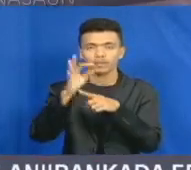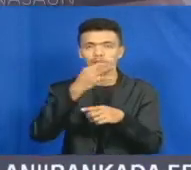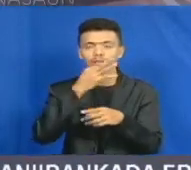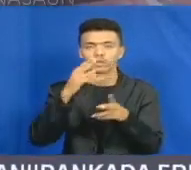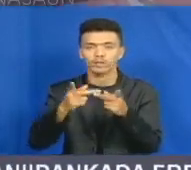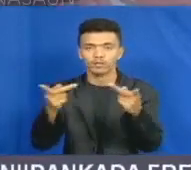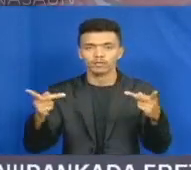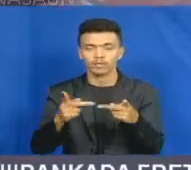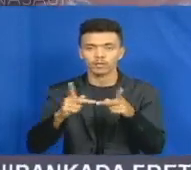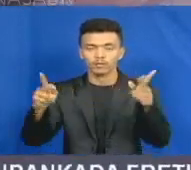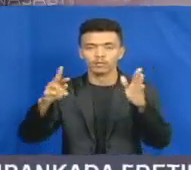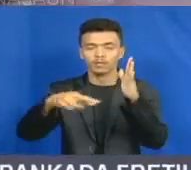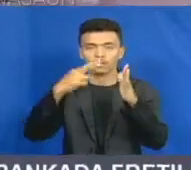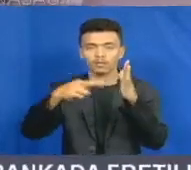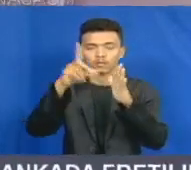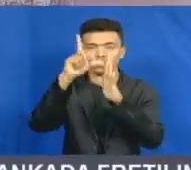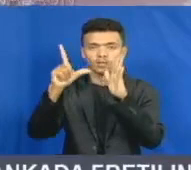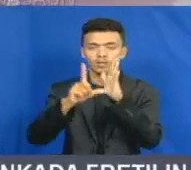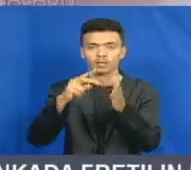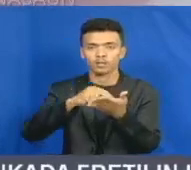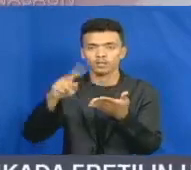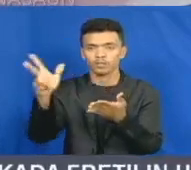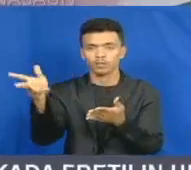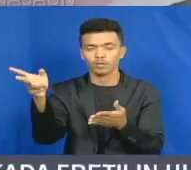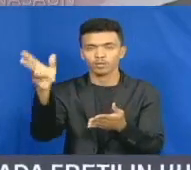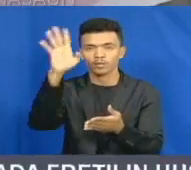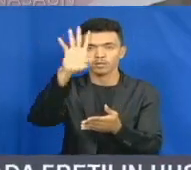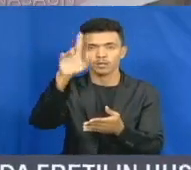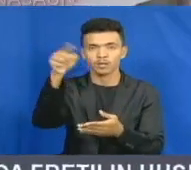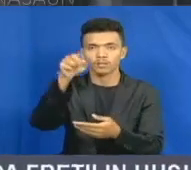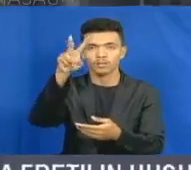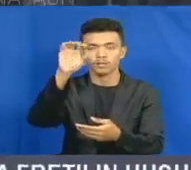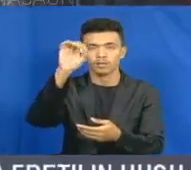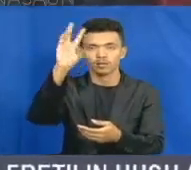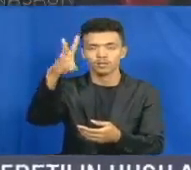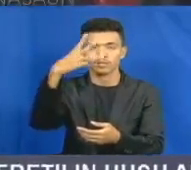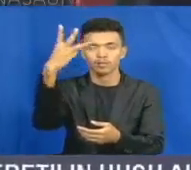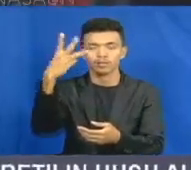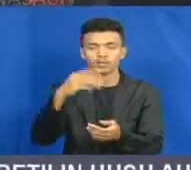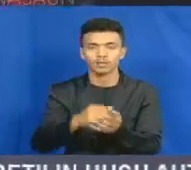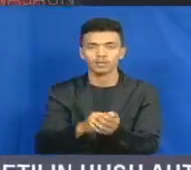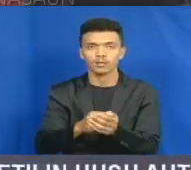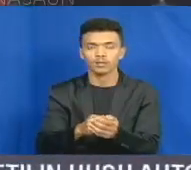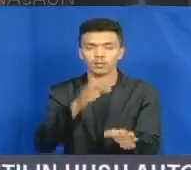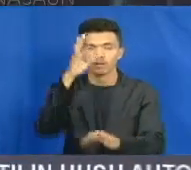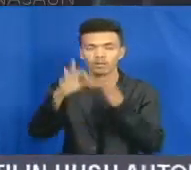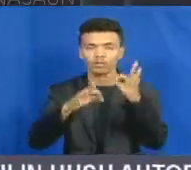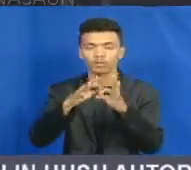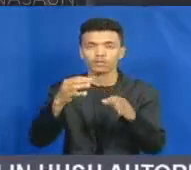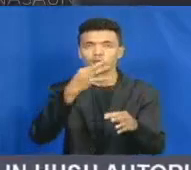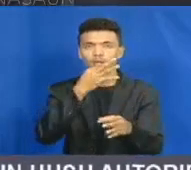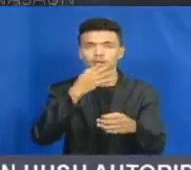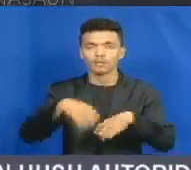público, regulariza e a decreto lei tol nulo resenhat barra rihum ruasa nulo resenhito, atunune garante qualidade aihan